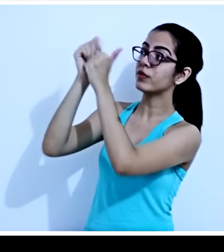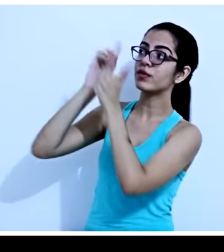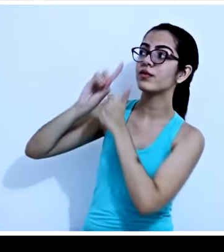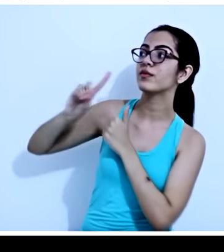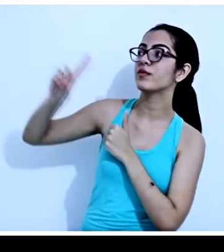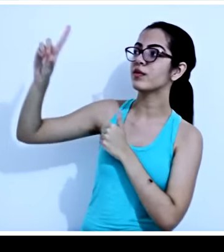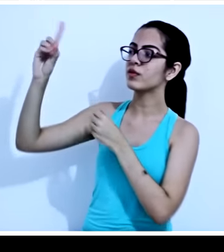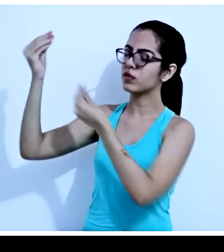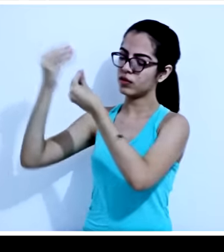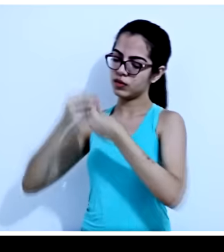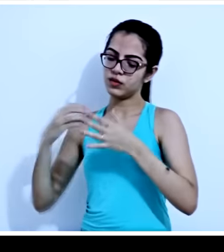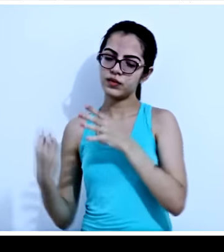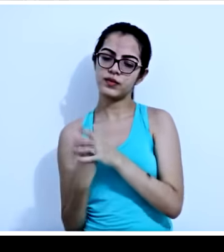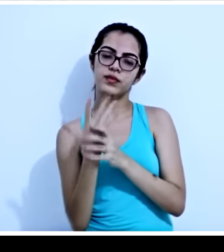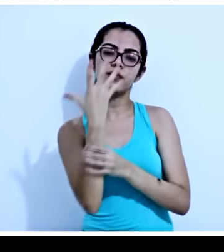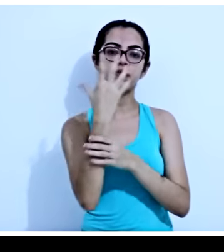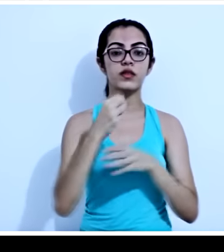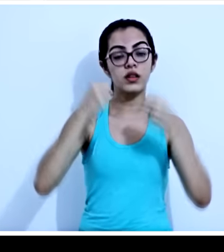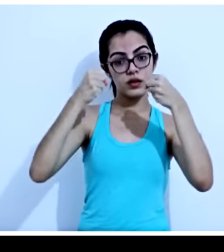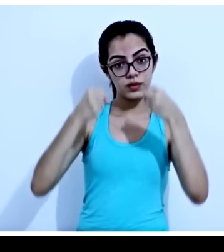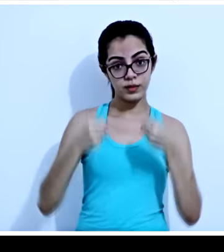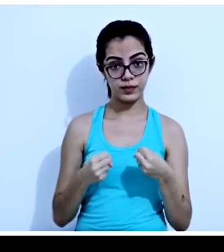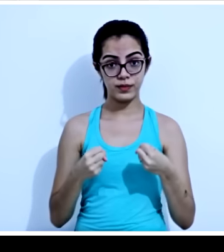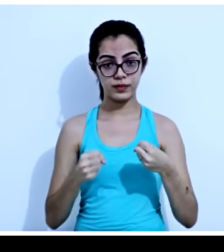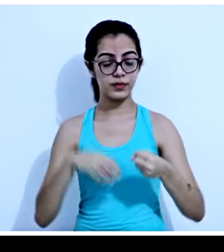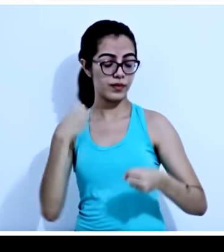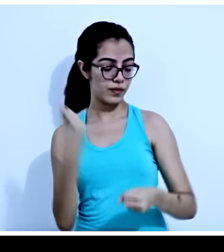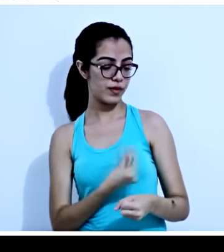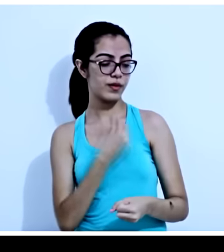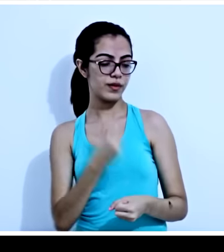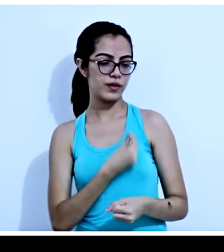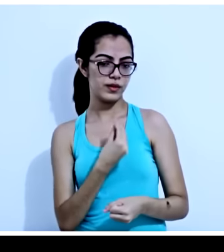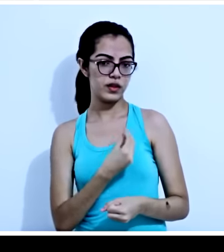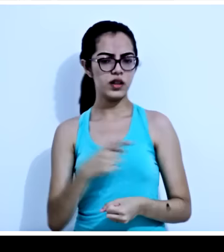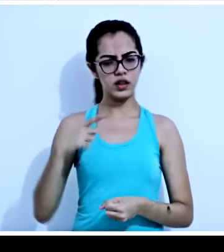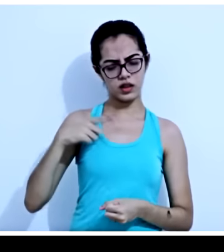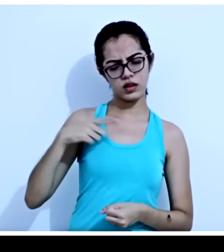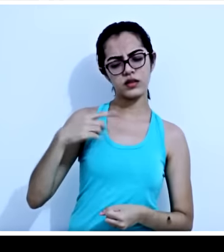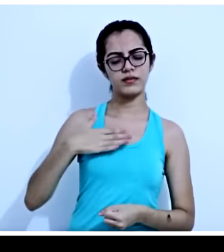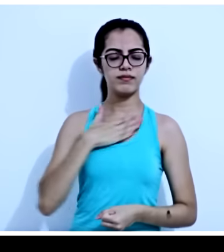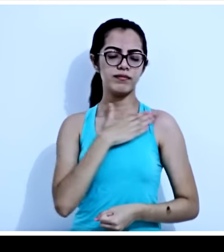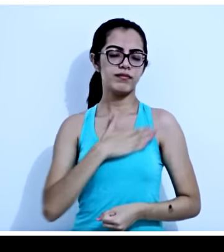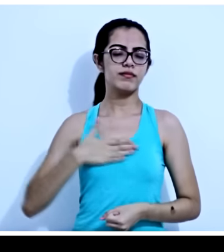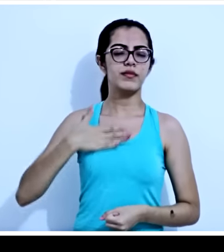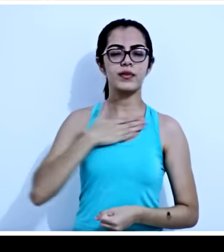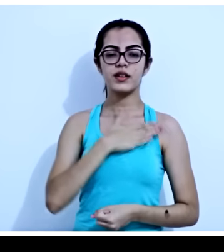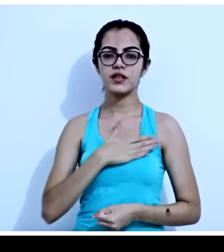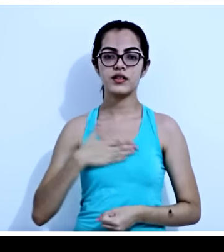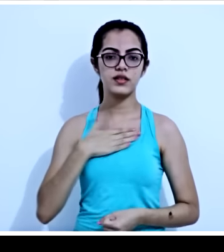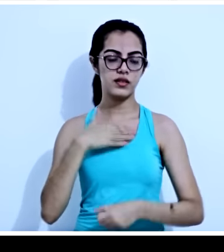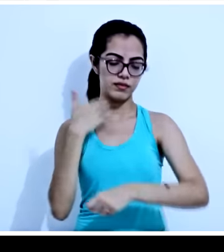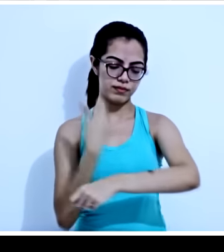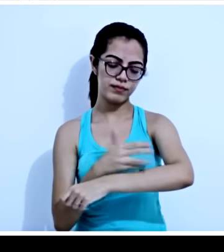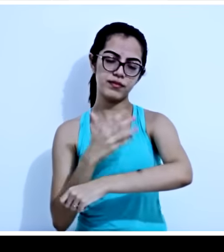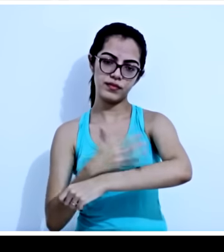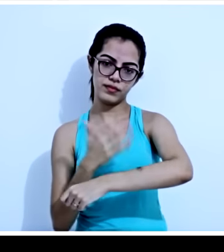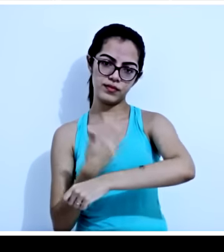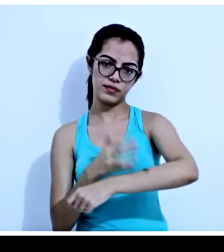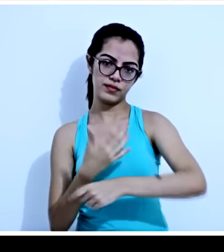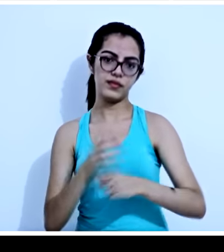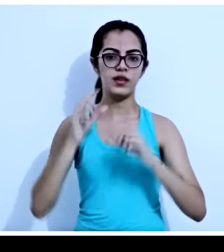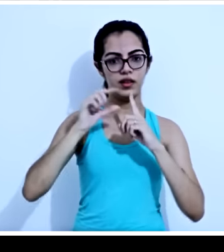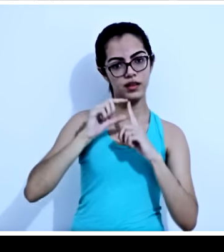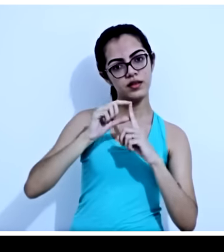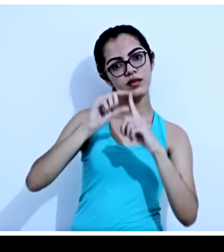aquele que é o autor dessa palavra. Que possamos então viver com o prazer de praticar esta